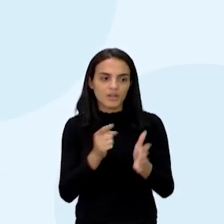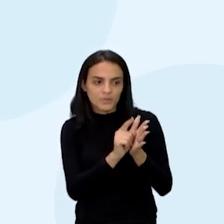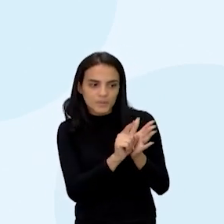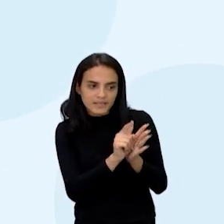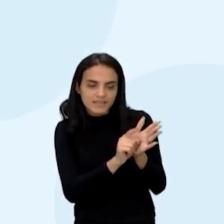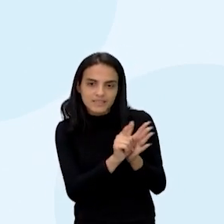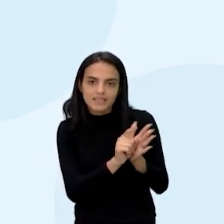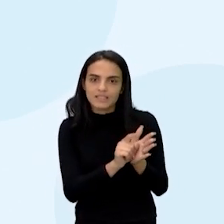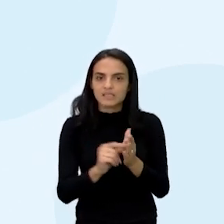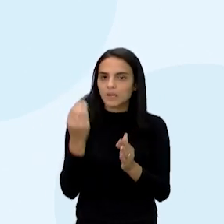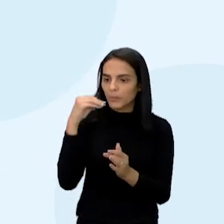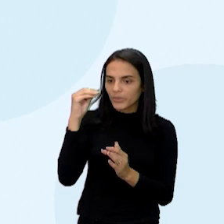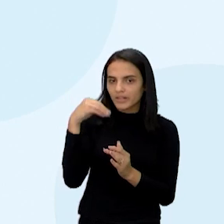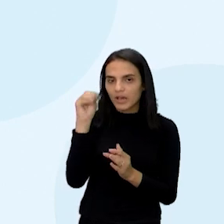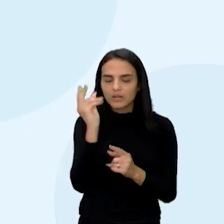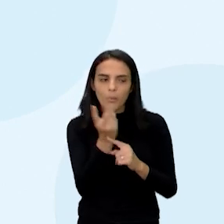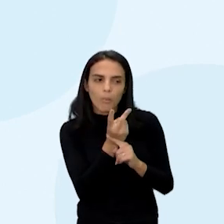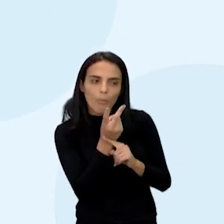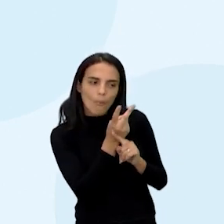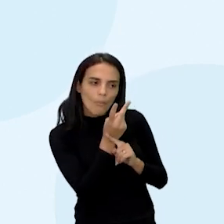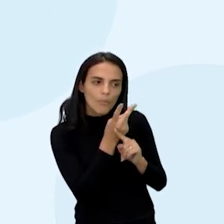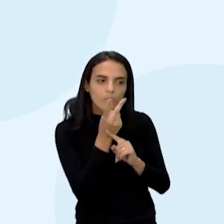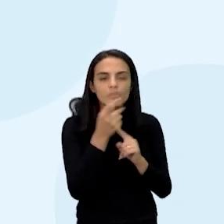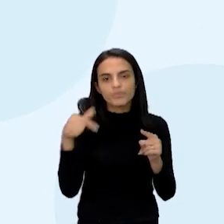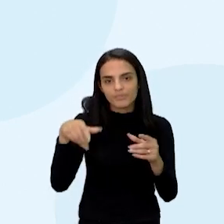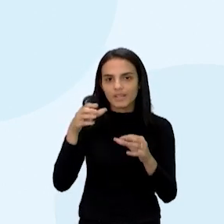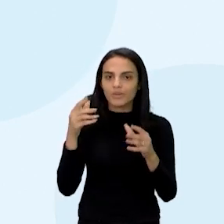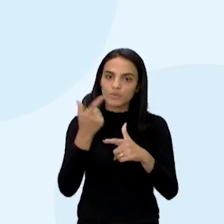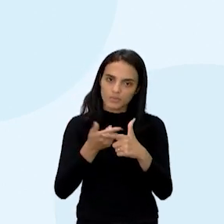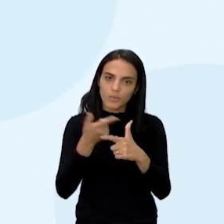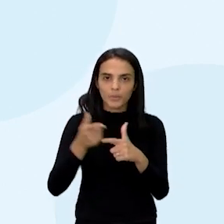buscando soluções para esses problemas que a gente vive hoje na